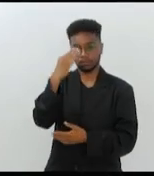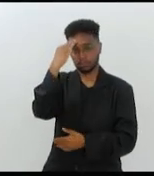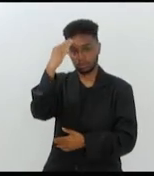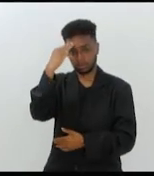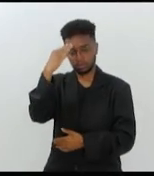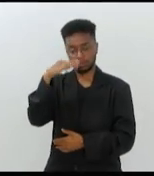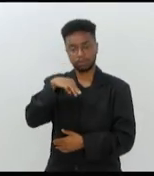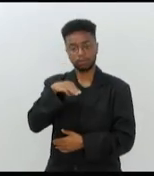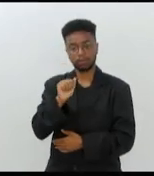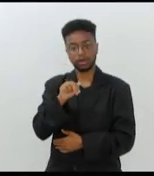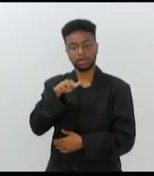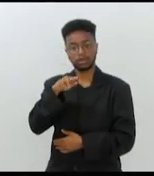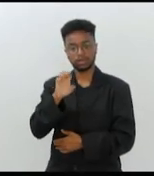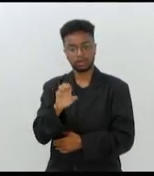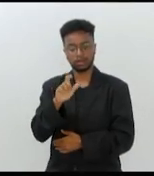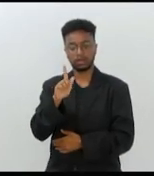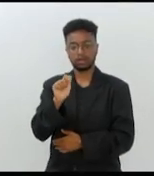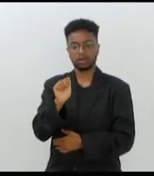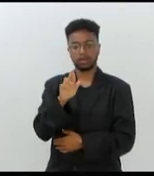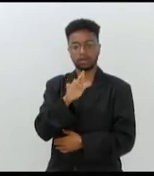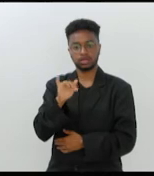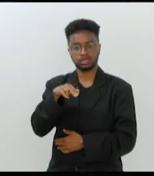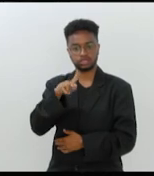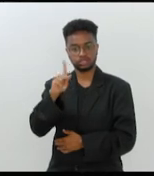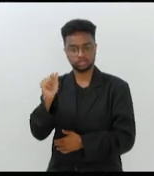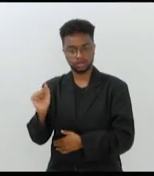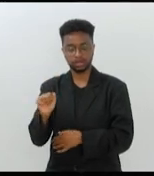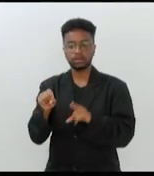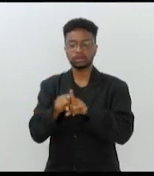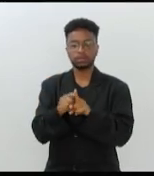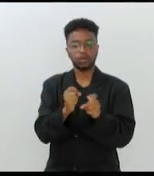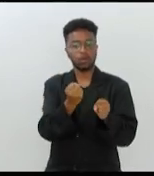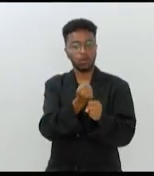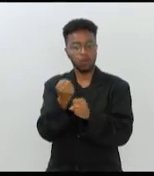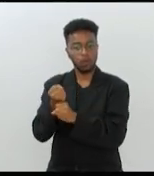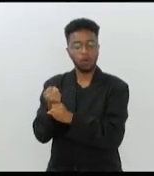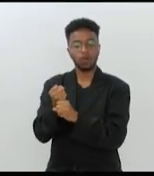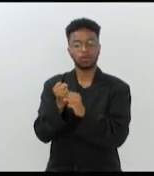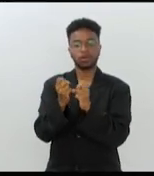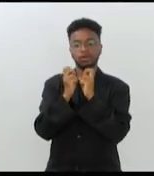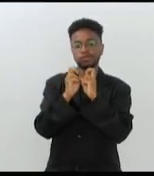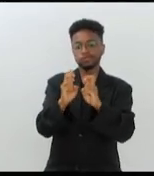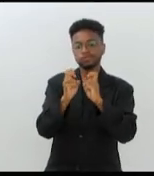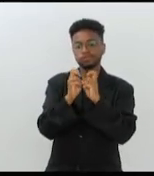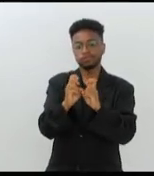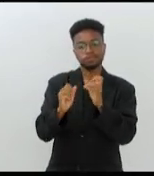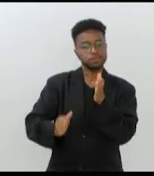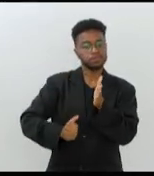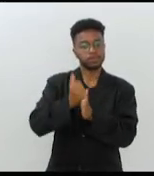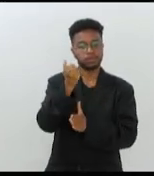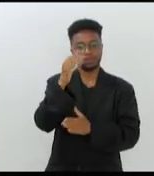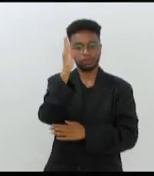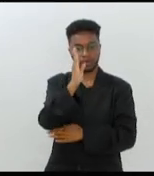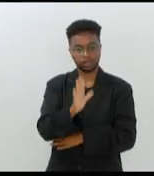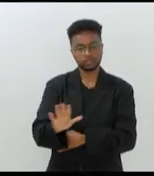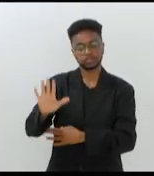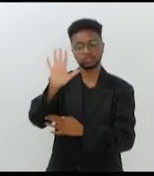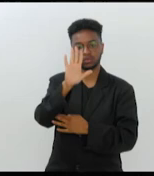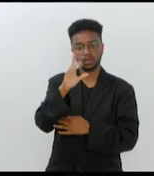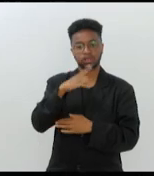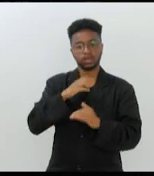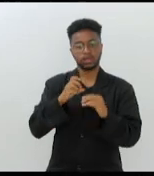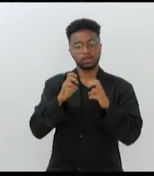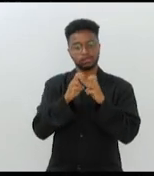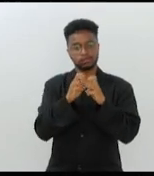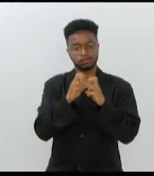Mané Garrincha, o restauro da primeira estação ferroviária do Brasil, da Estrada de